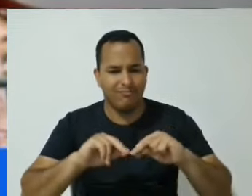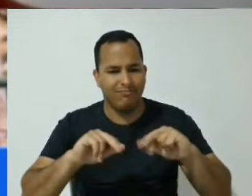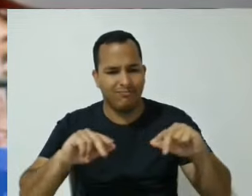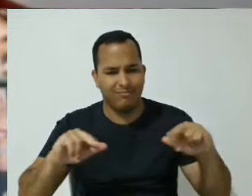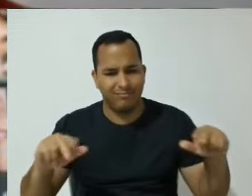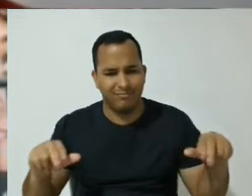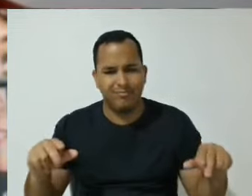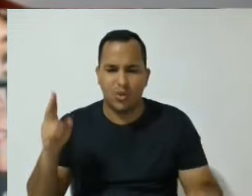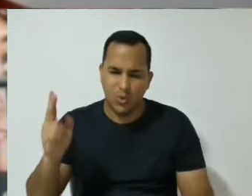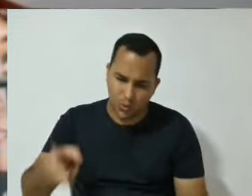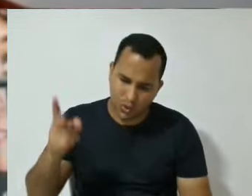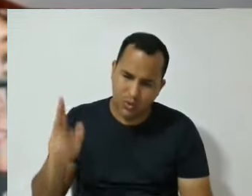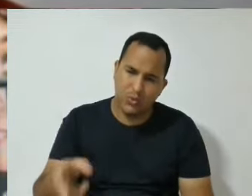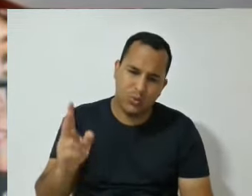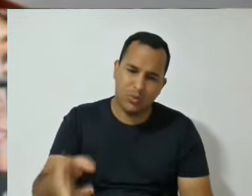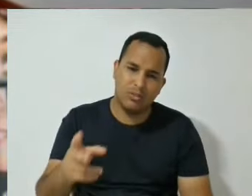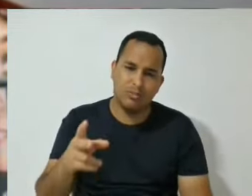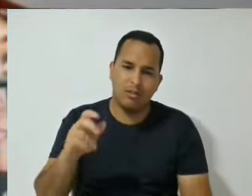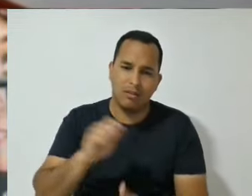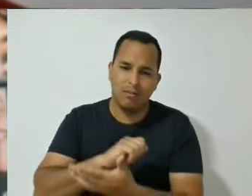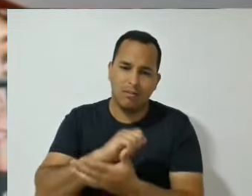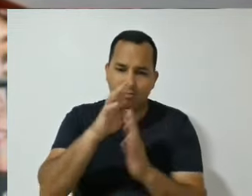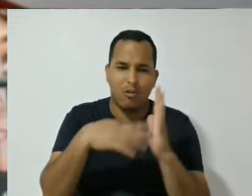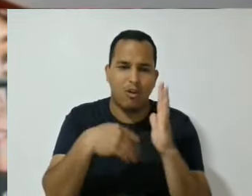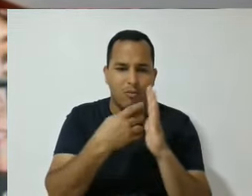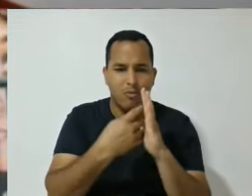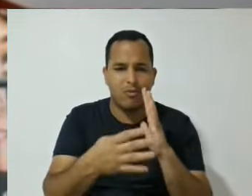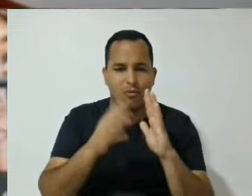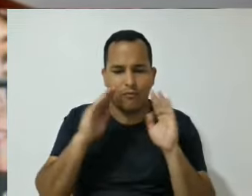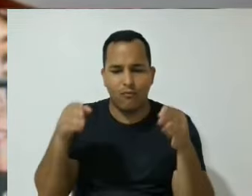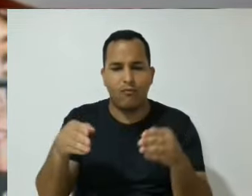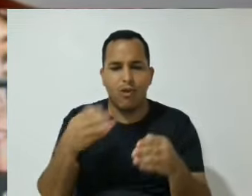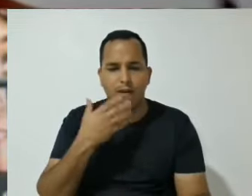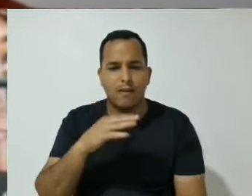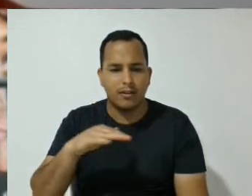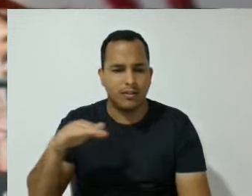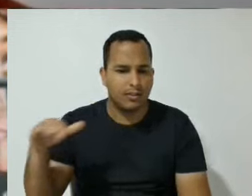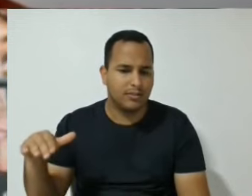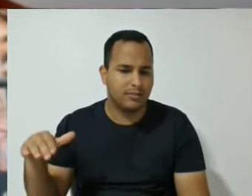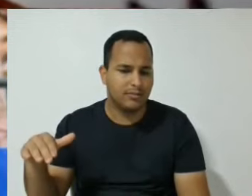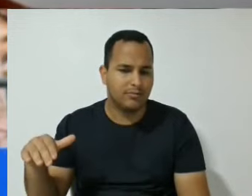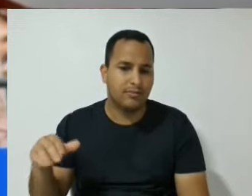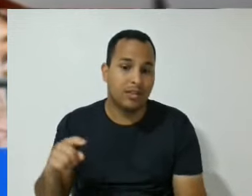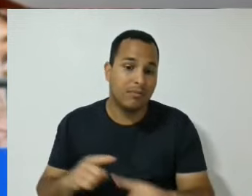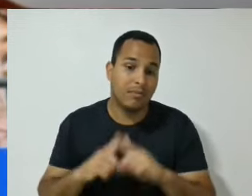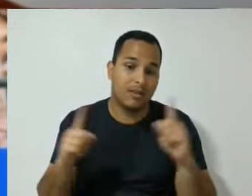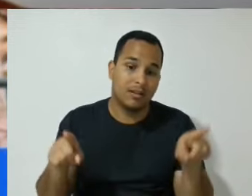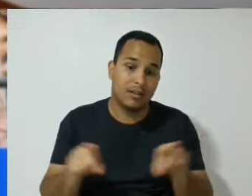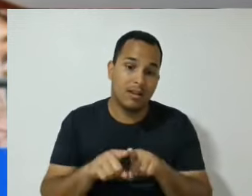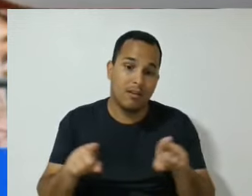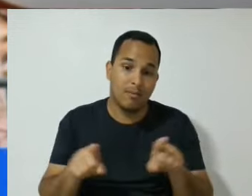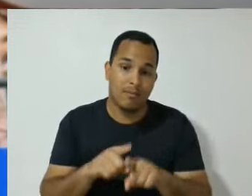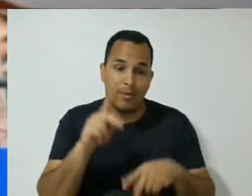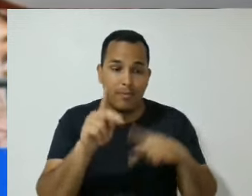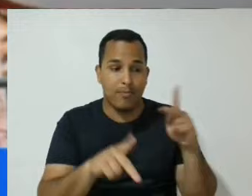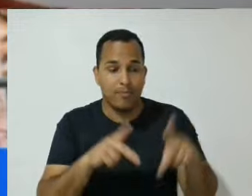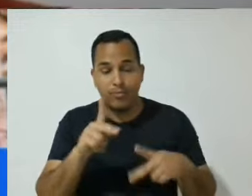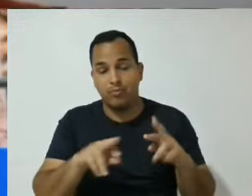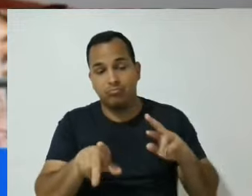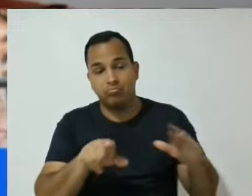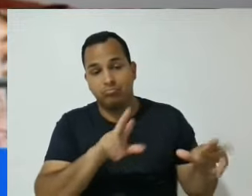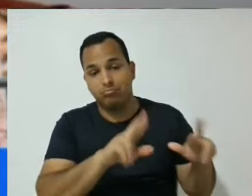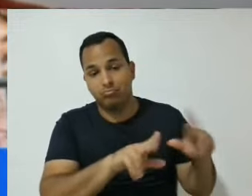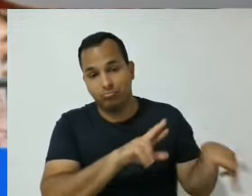continua tendo uma programação voltada também para a criançada, evidentemente, né? Mas o público também ele vai se diversificando, né? Vai